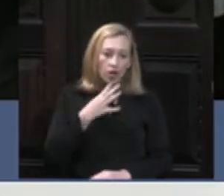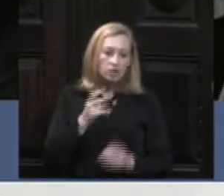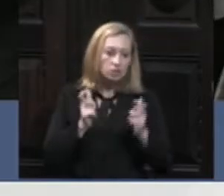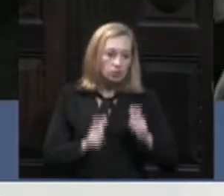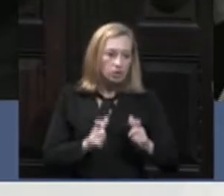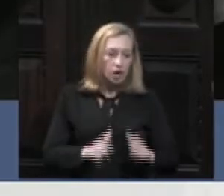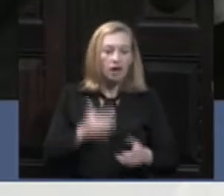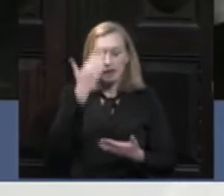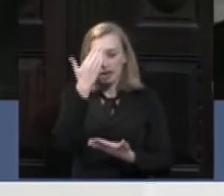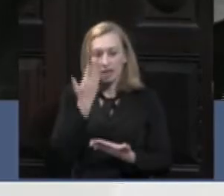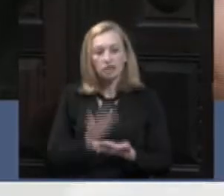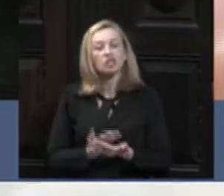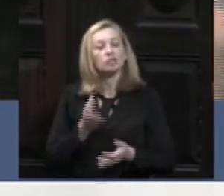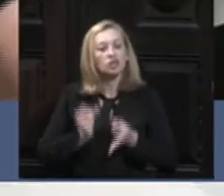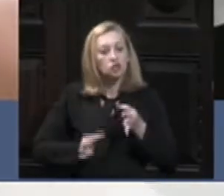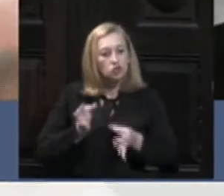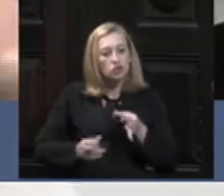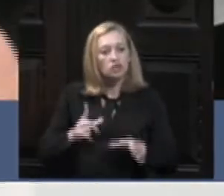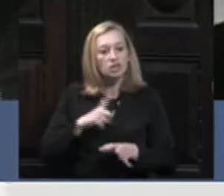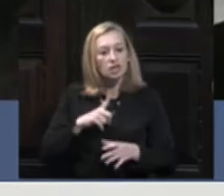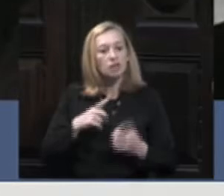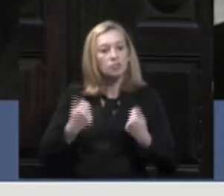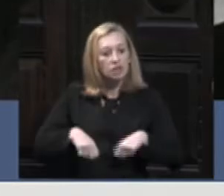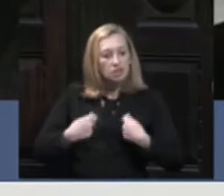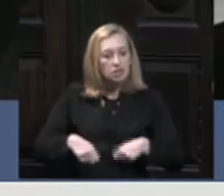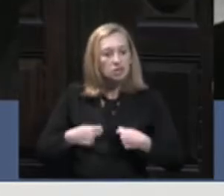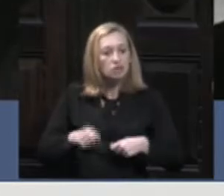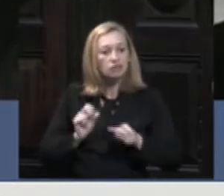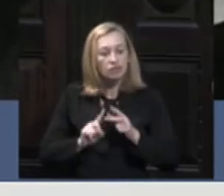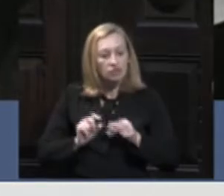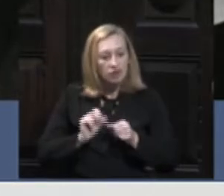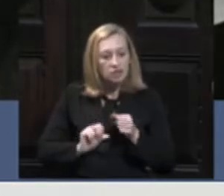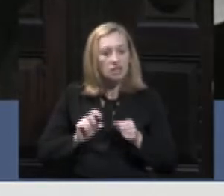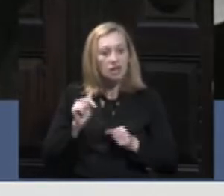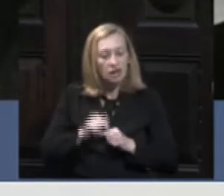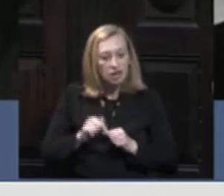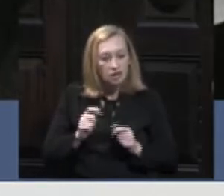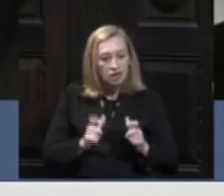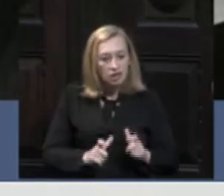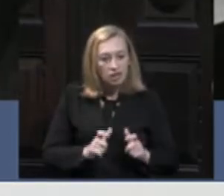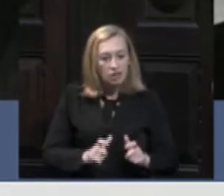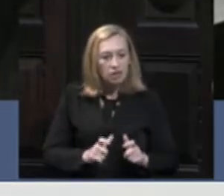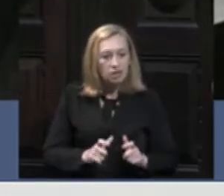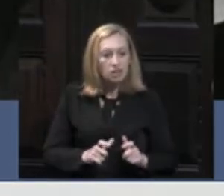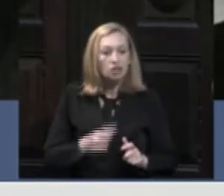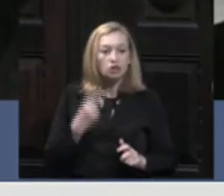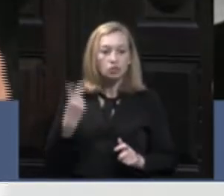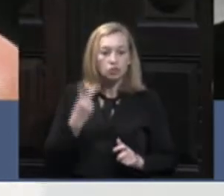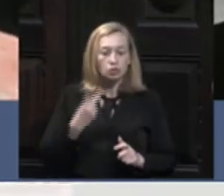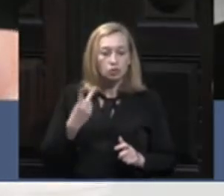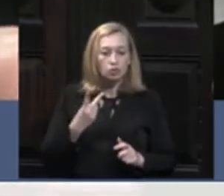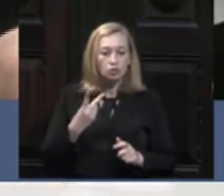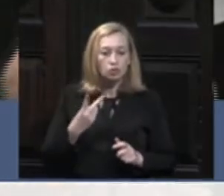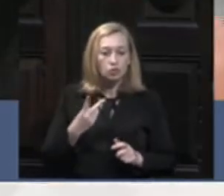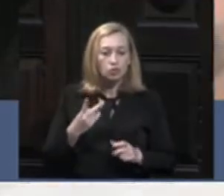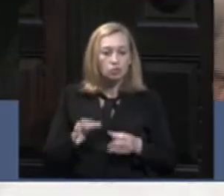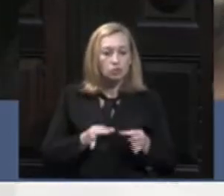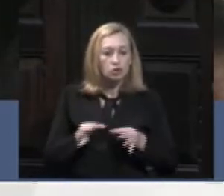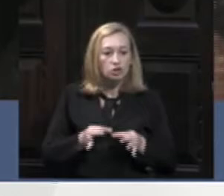que para se fazer justiça é necessário fazer aqui também 2 adicionais nesse projeto de lei, ainda